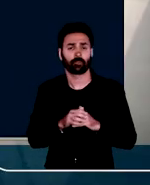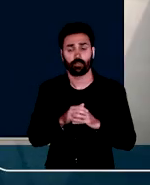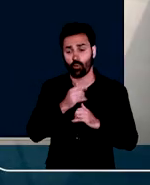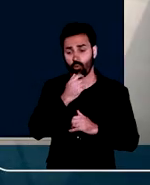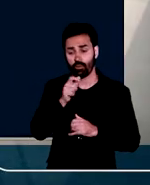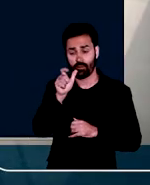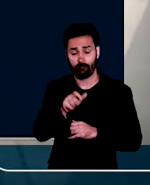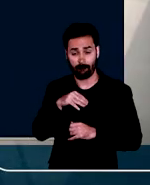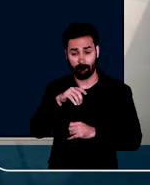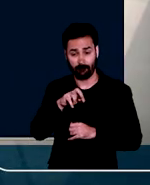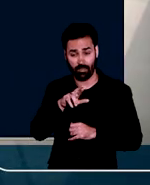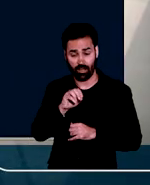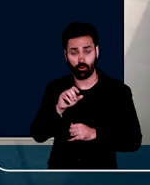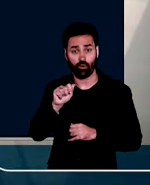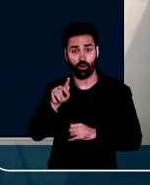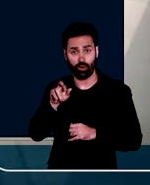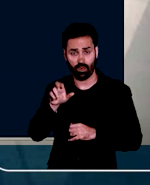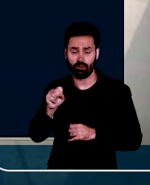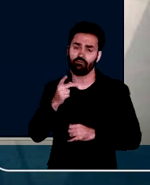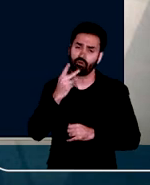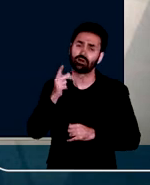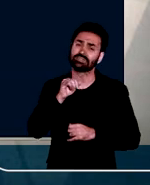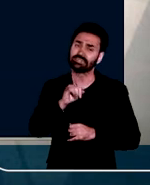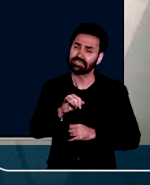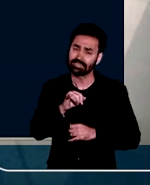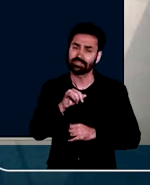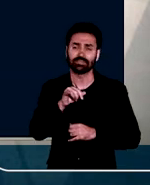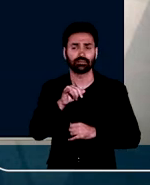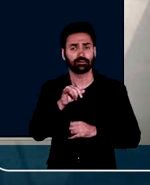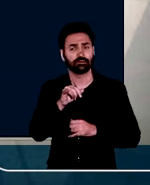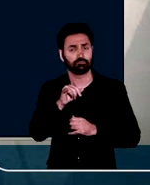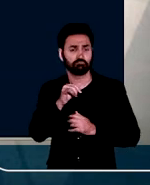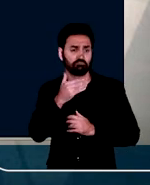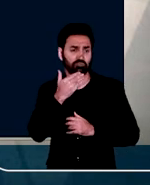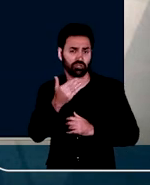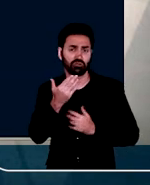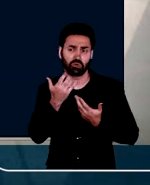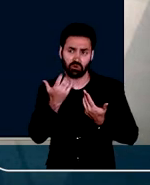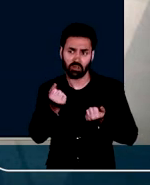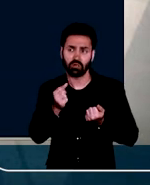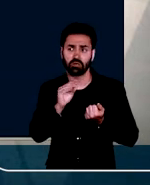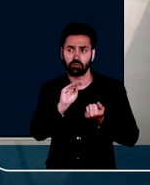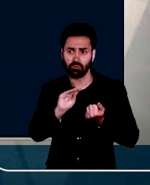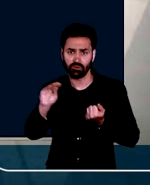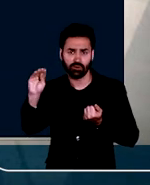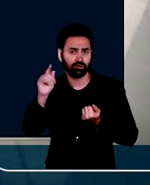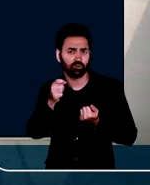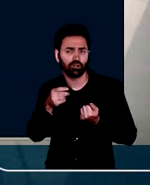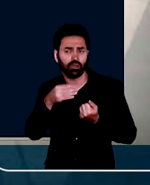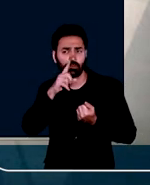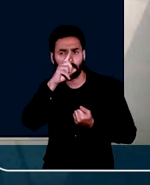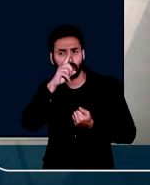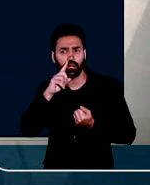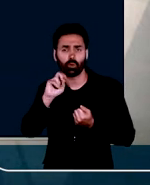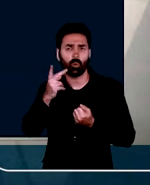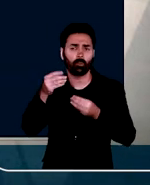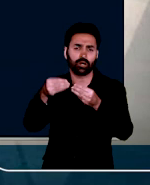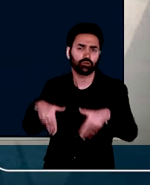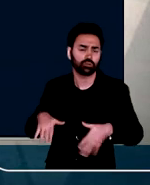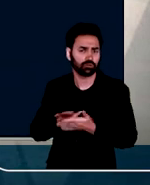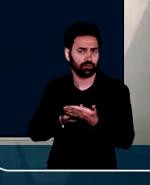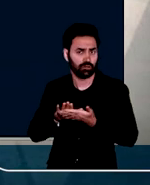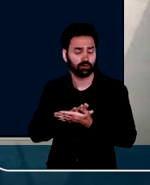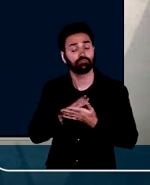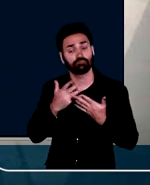relator do caso na terceira turma ministro marco Aurélio beliz entendeu que o pedido de mudança deve ser aceito e não apresenta risco a